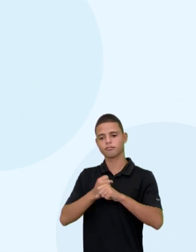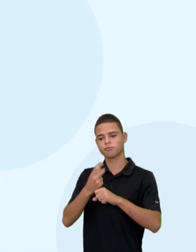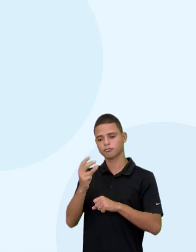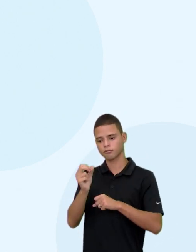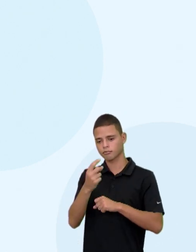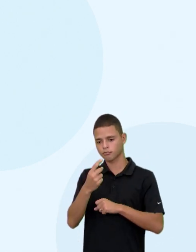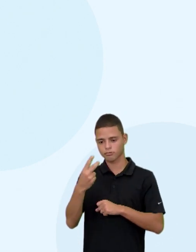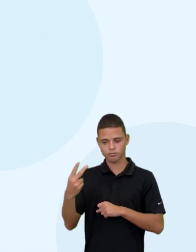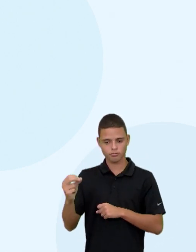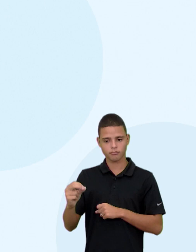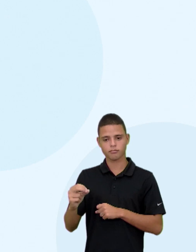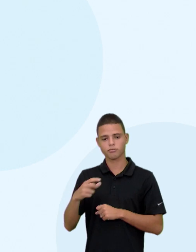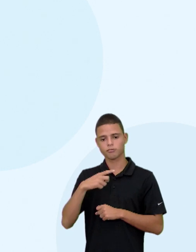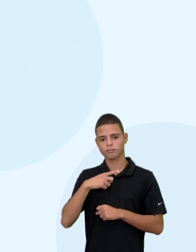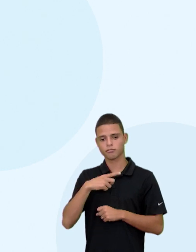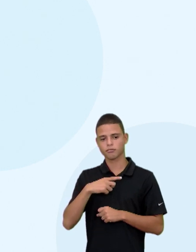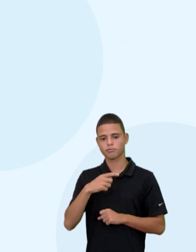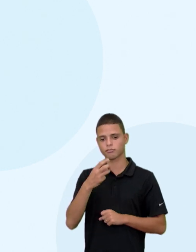né? Então nós tivemos lá